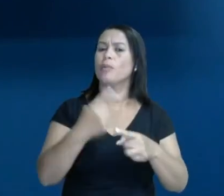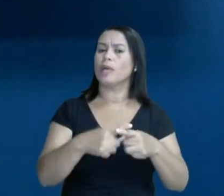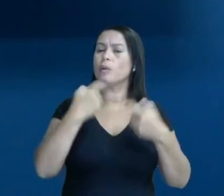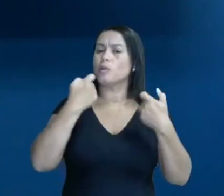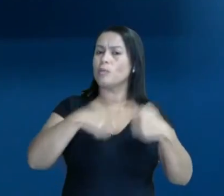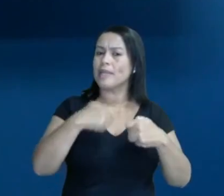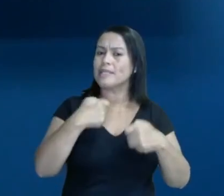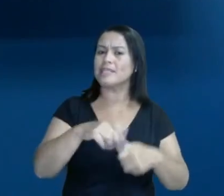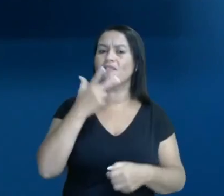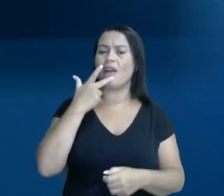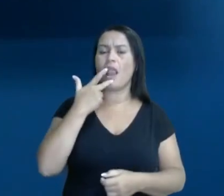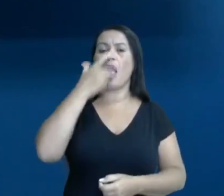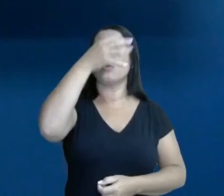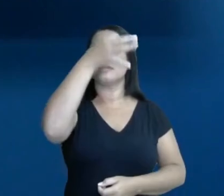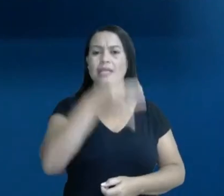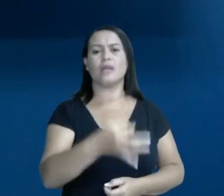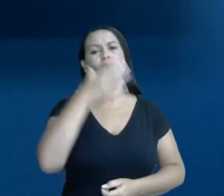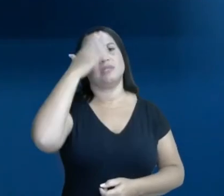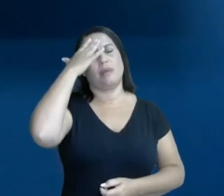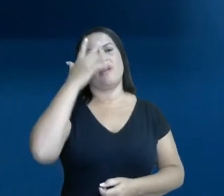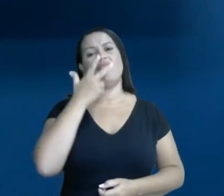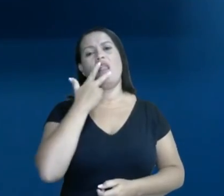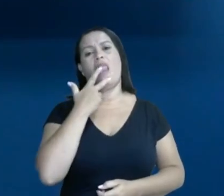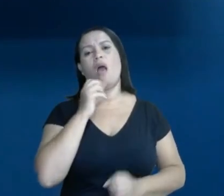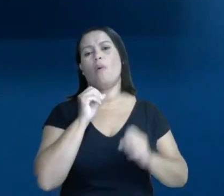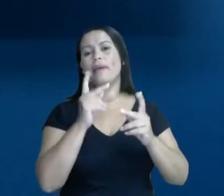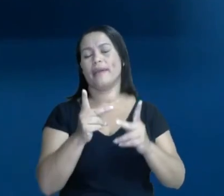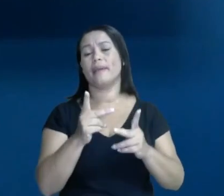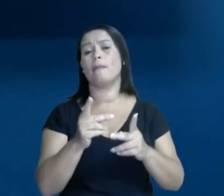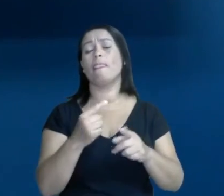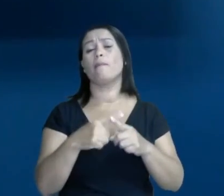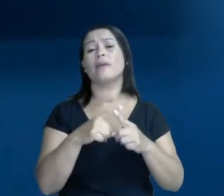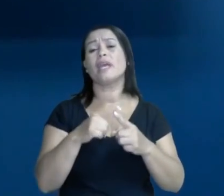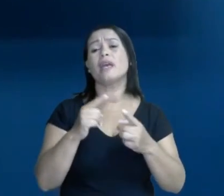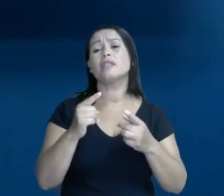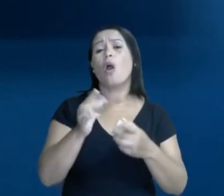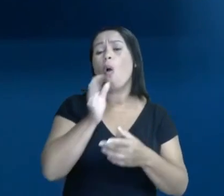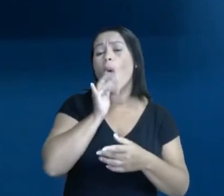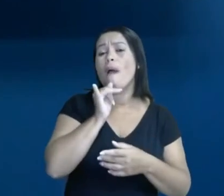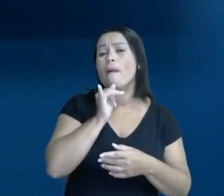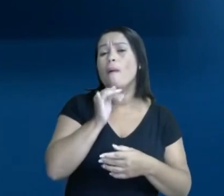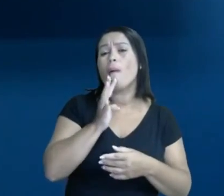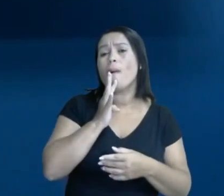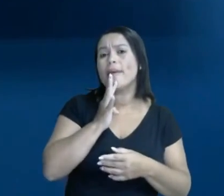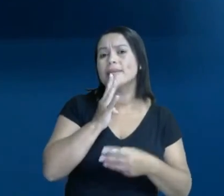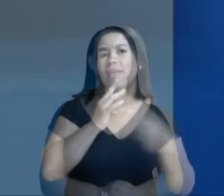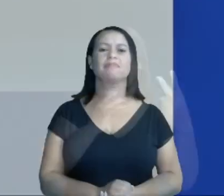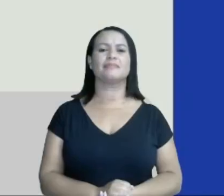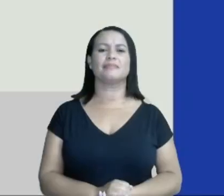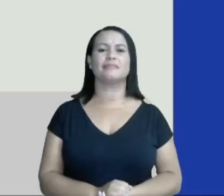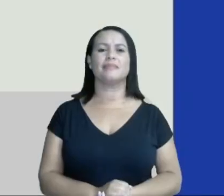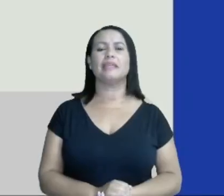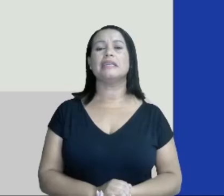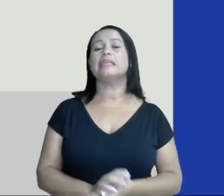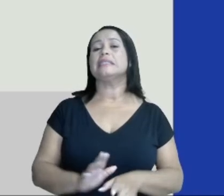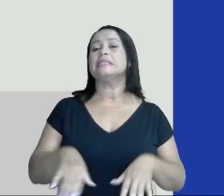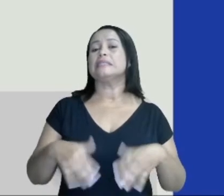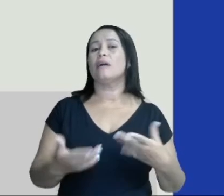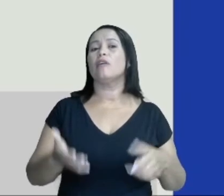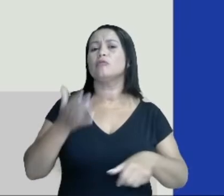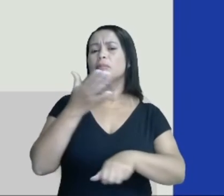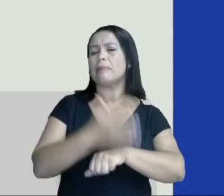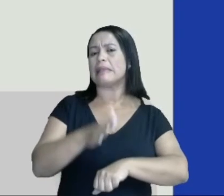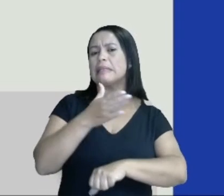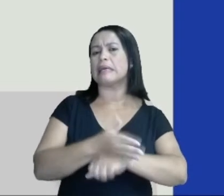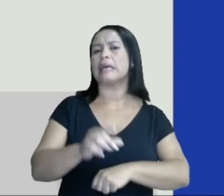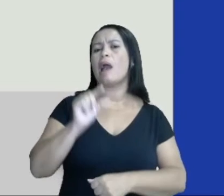gente precisar falar o certo, a gente saber falar, né? A gente conhecer as duas formas, tá bom? Então, vamos praticar